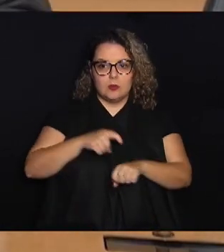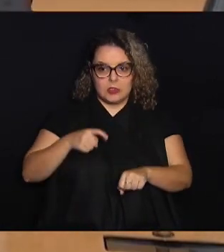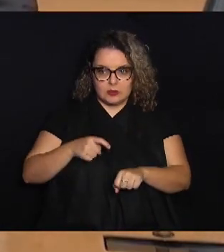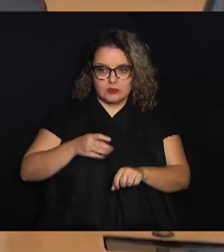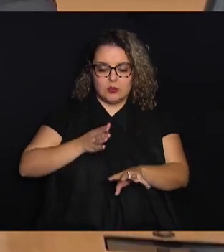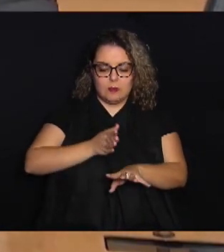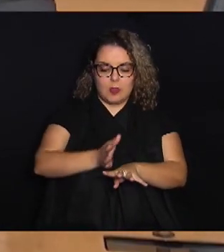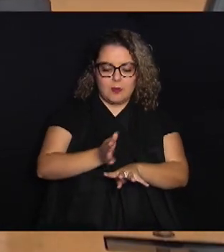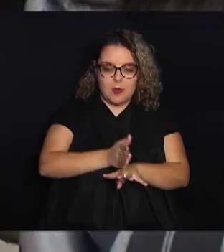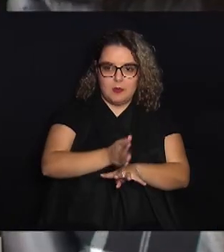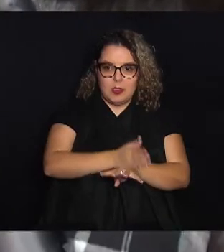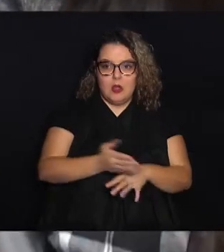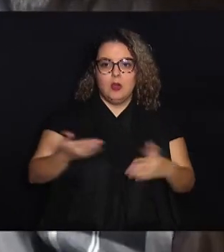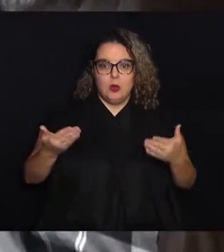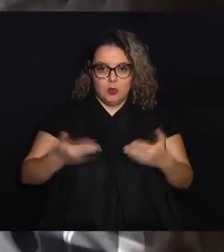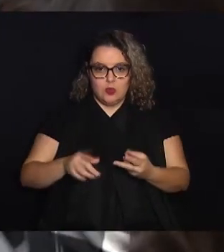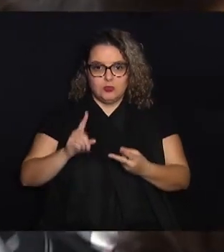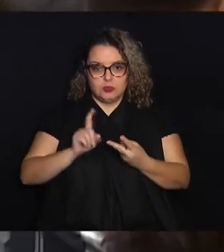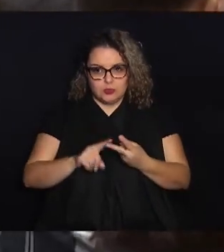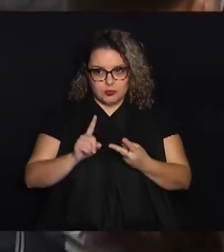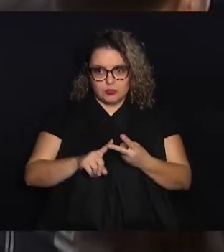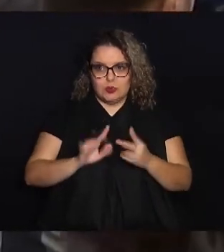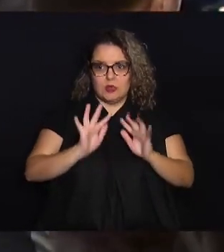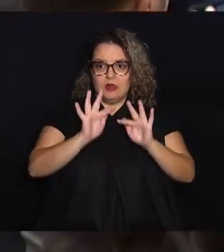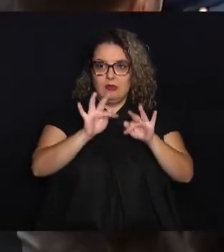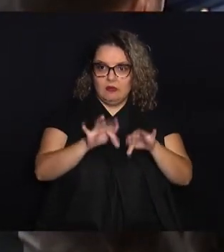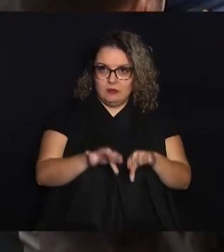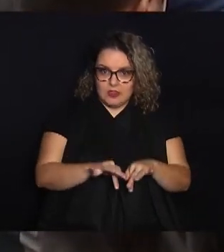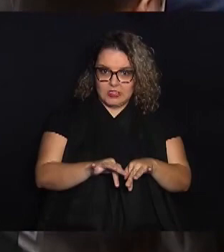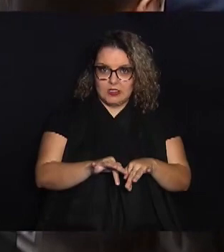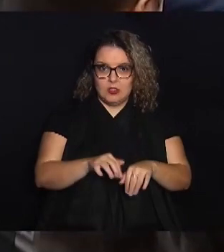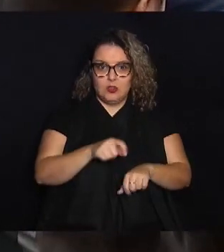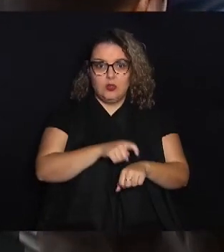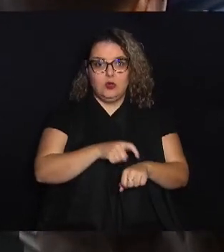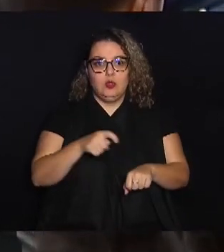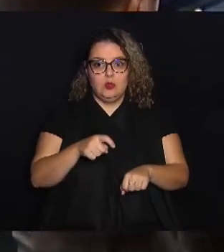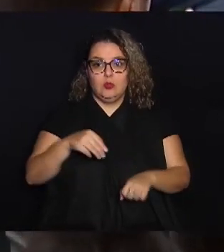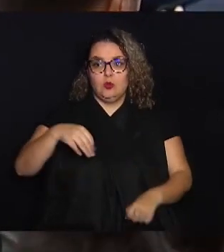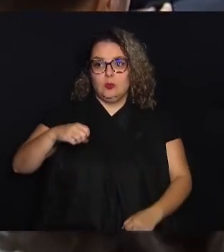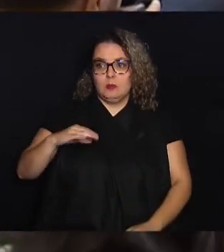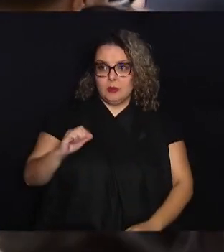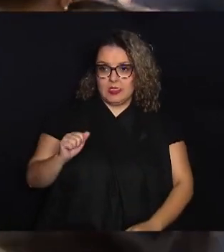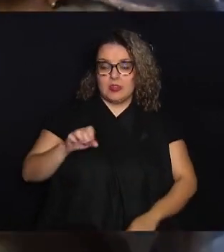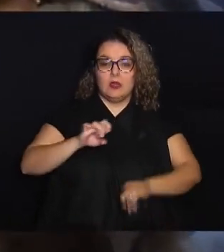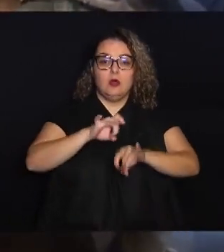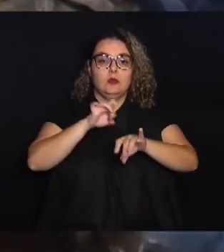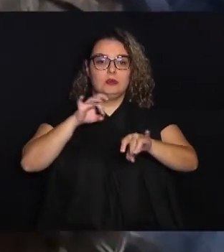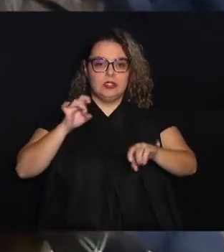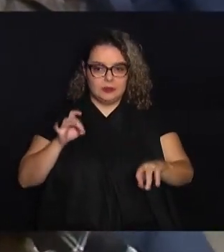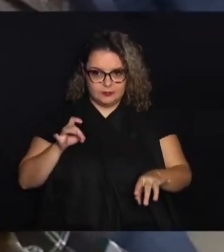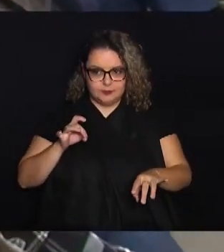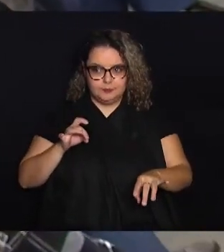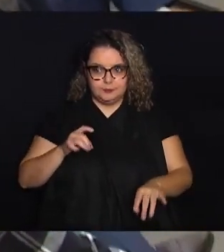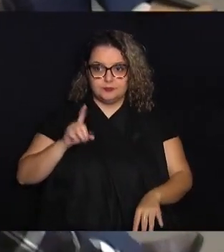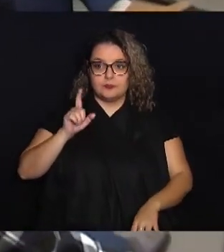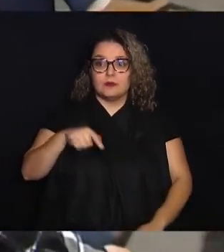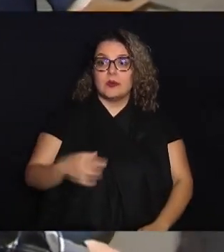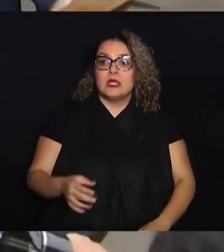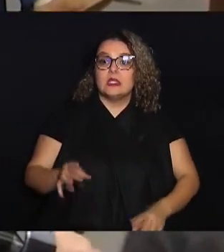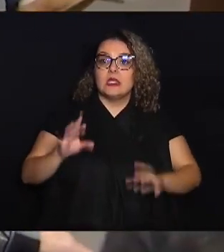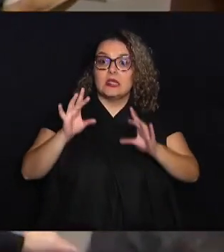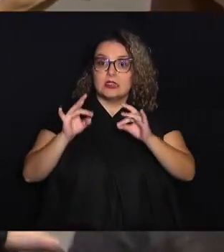hoje foi entregue, já está finalizada a fase do Meca Online, que